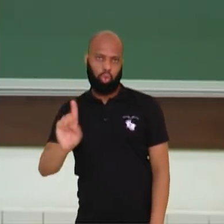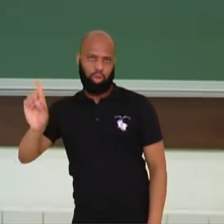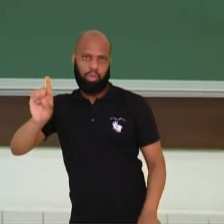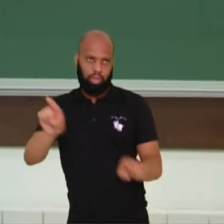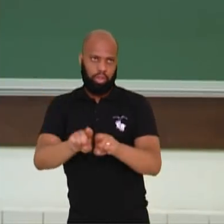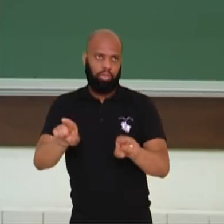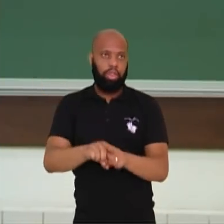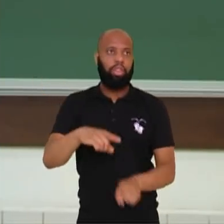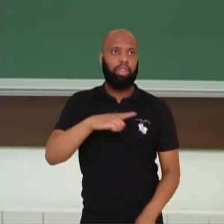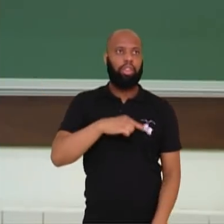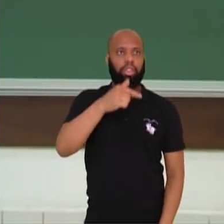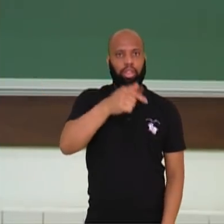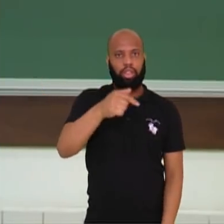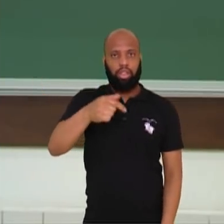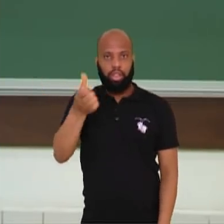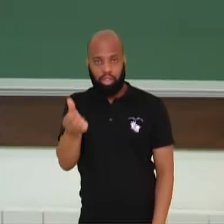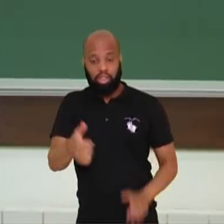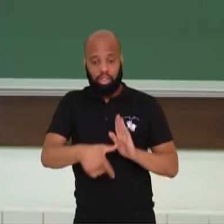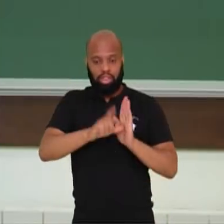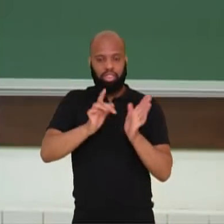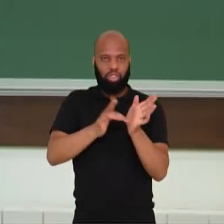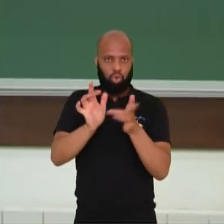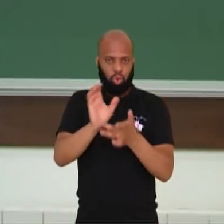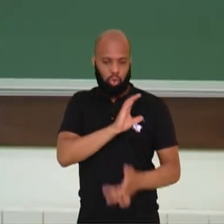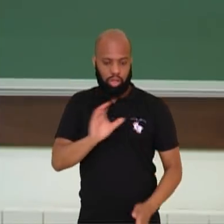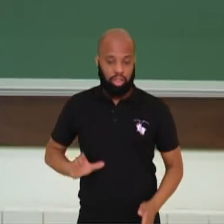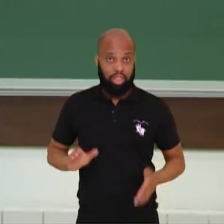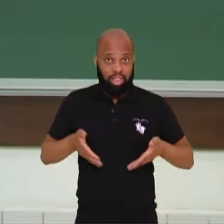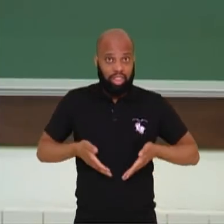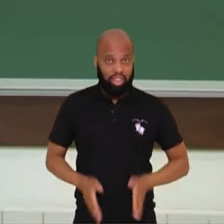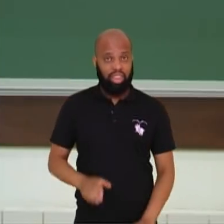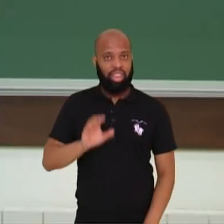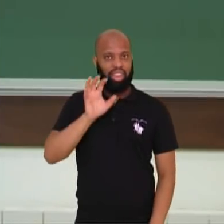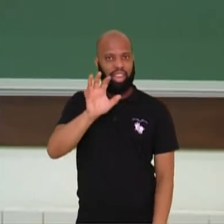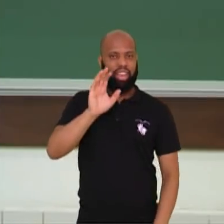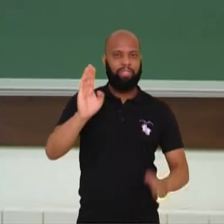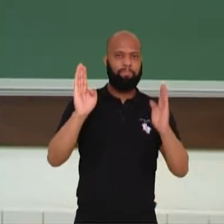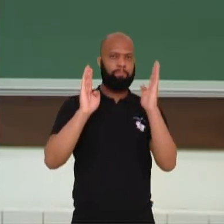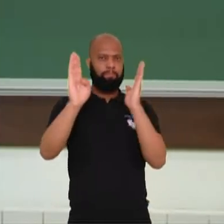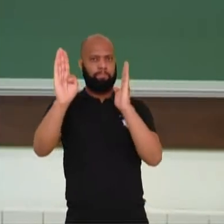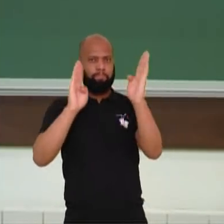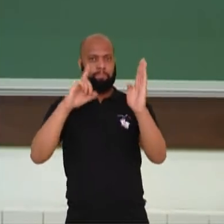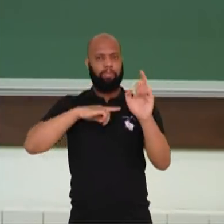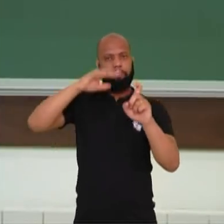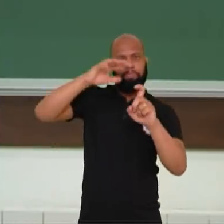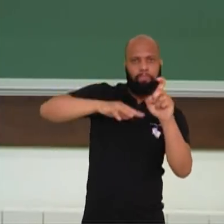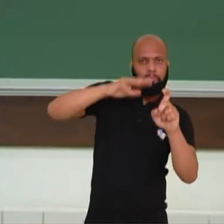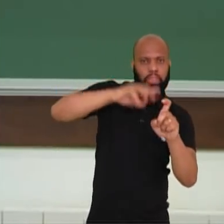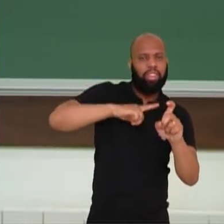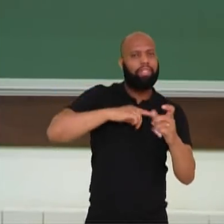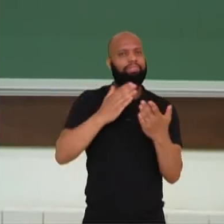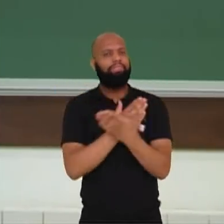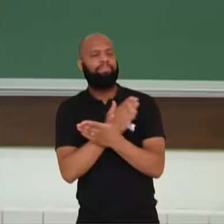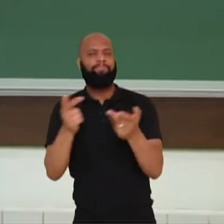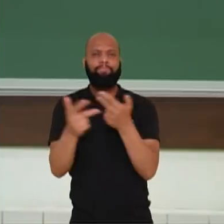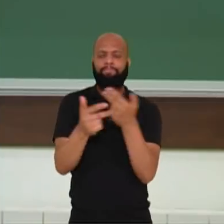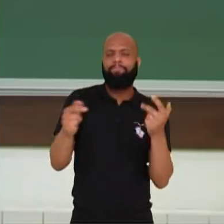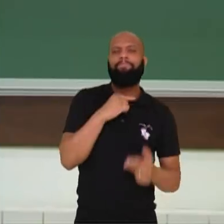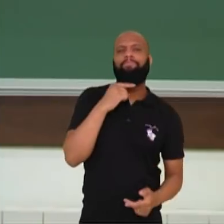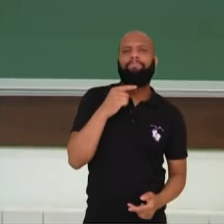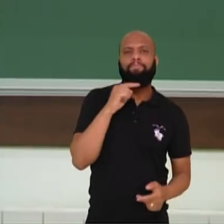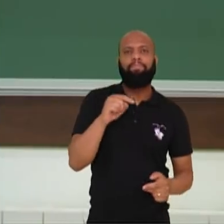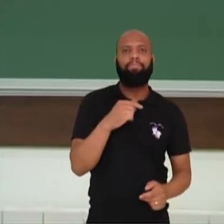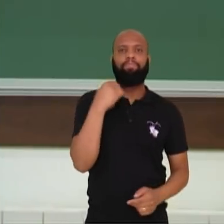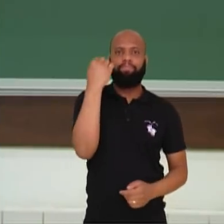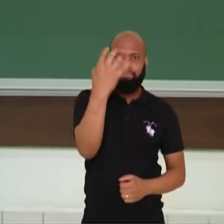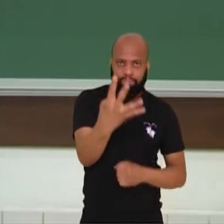Em 776 a.C., é essa data mitológica, meio histórica, com algumas dúvidas, mas, enfim, a cada